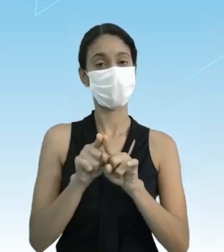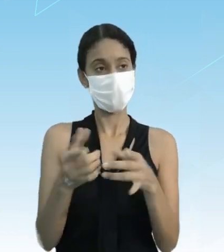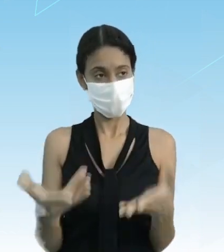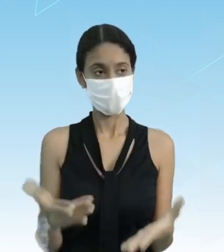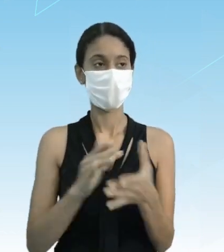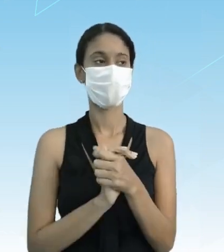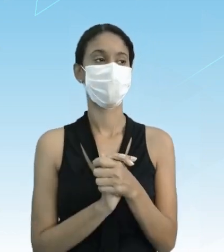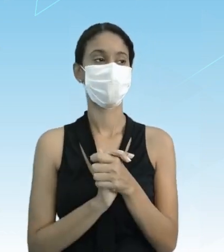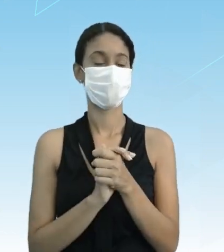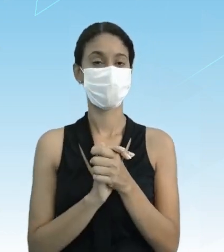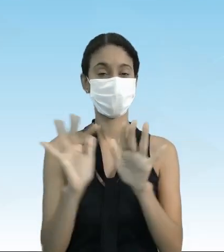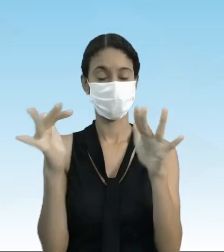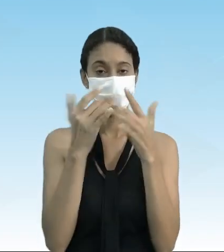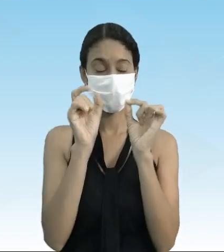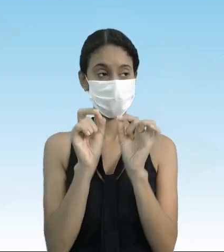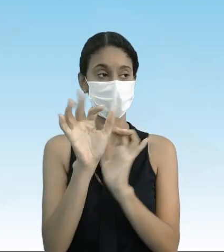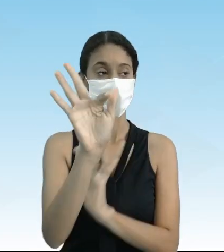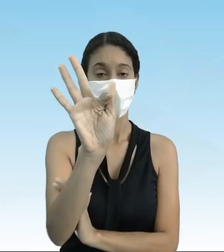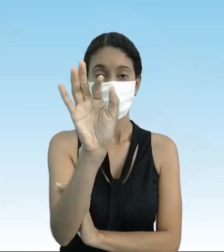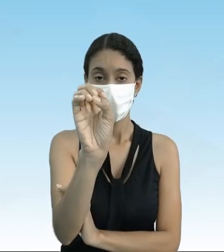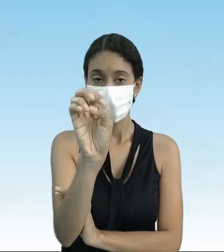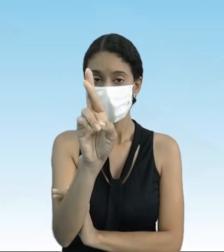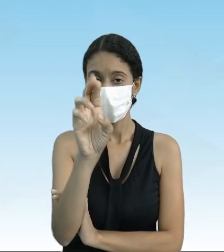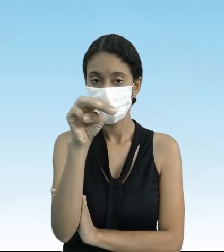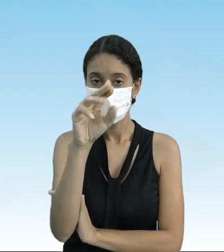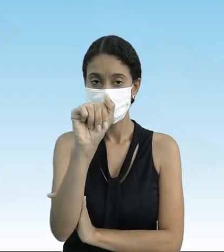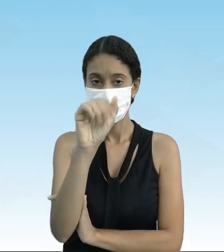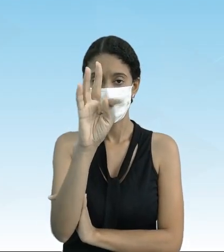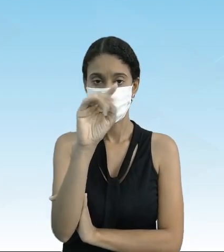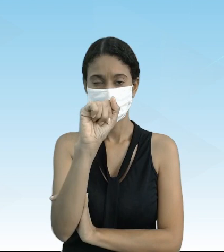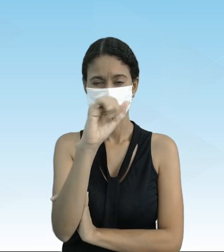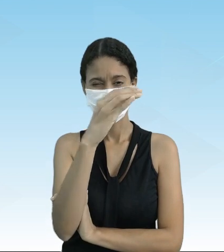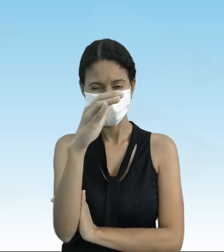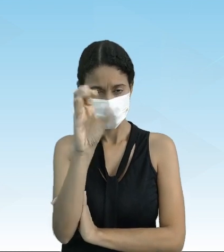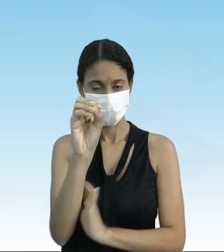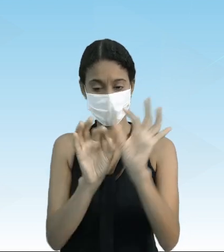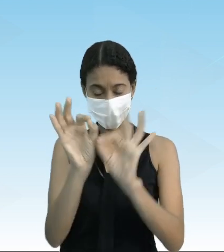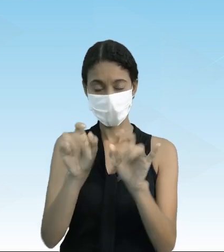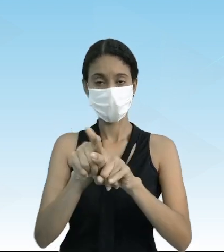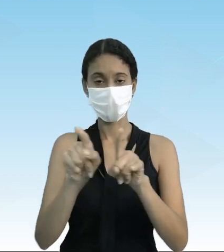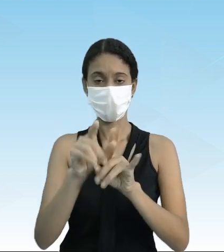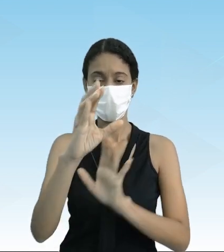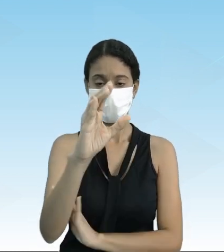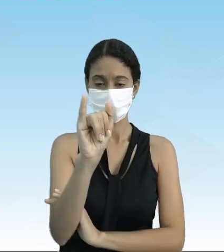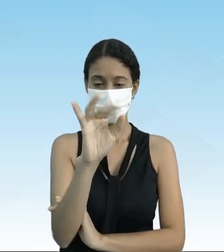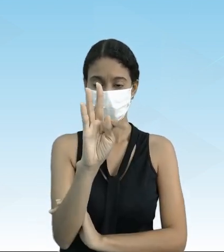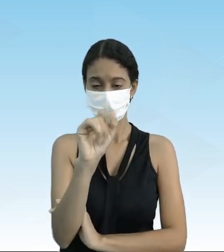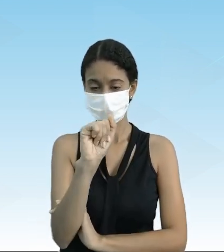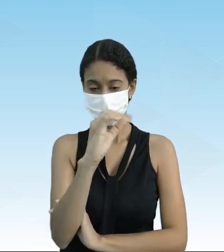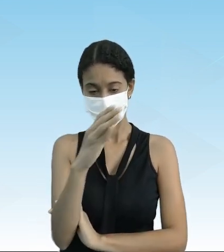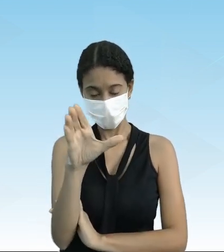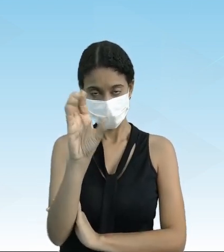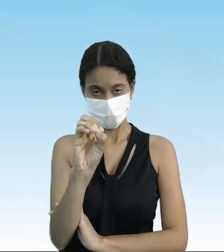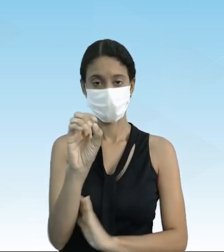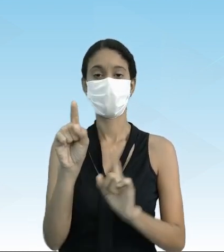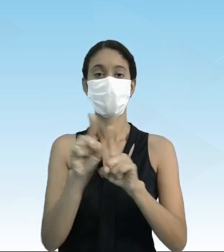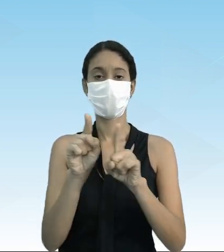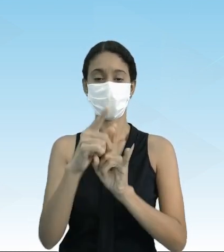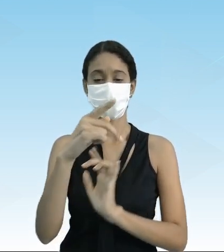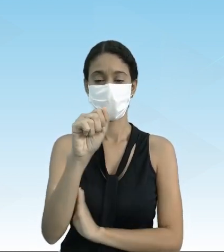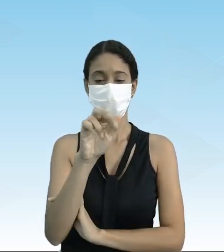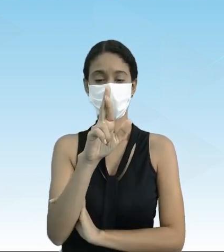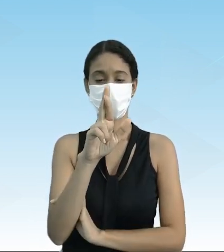atenção justamente a palavra formatação e citação e paráfrase. Formatação. Na aula